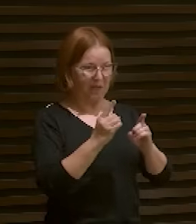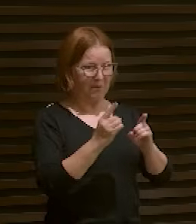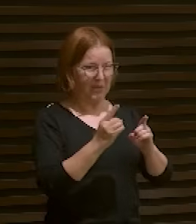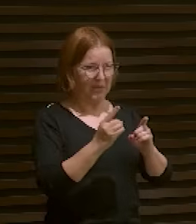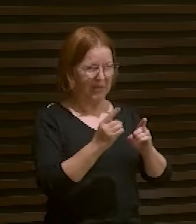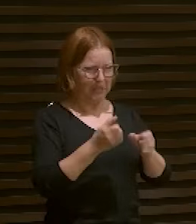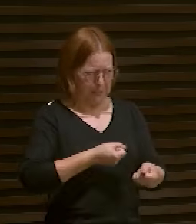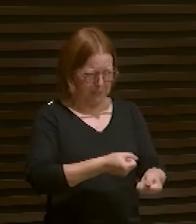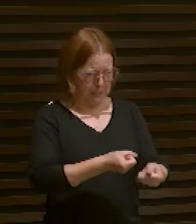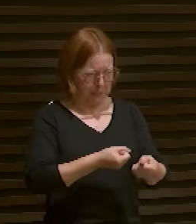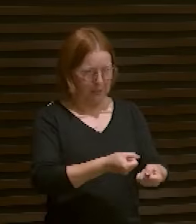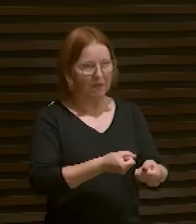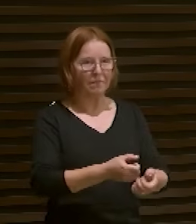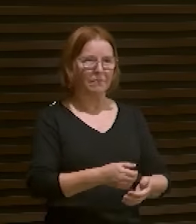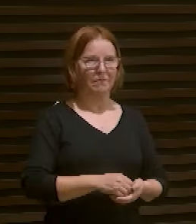vantagem.